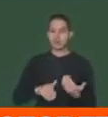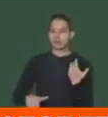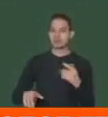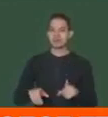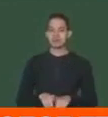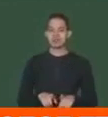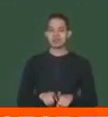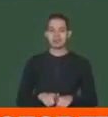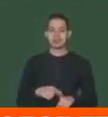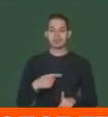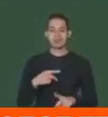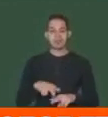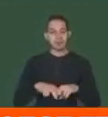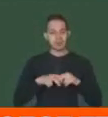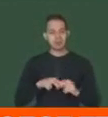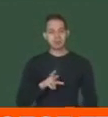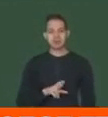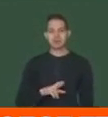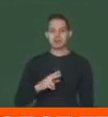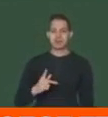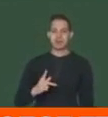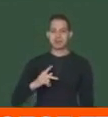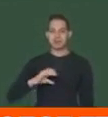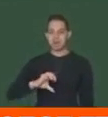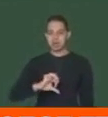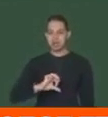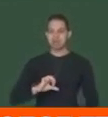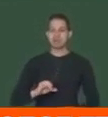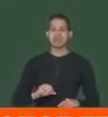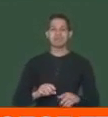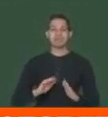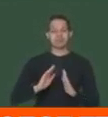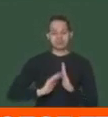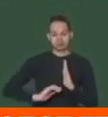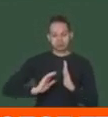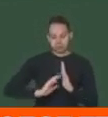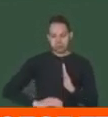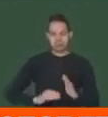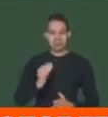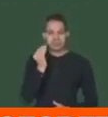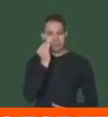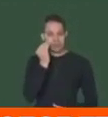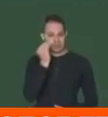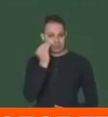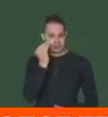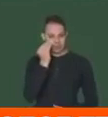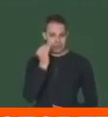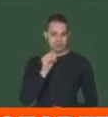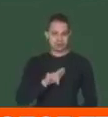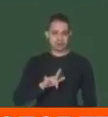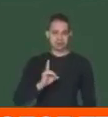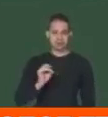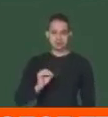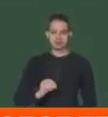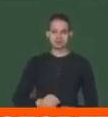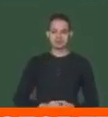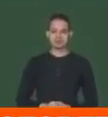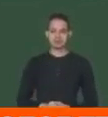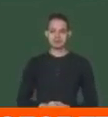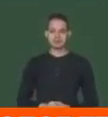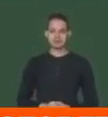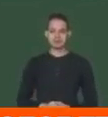dessa RP9 e vamos tentar tirar essa excrescência da lei de diretrizes orçamentárias. Agora,